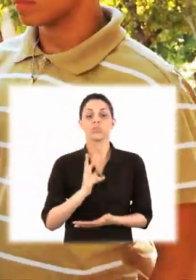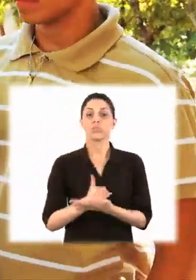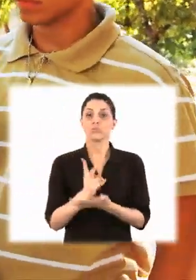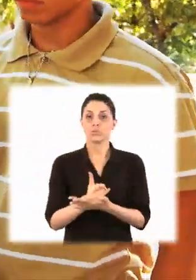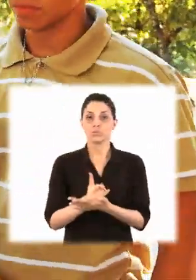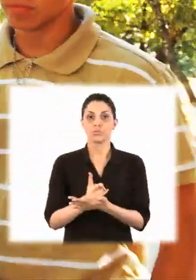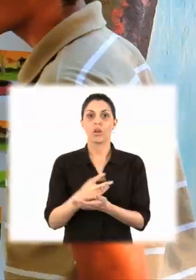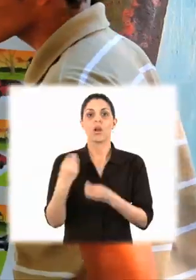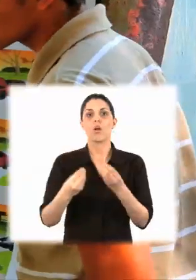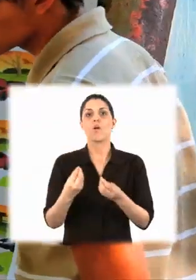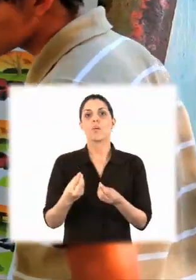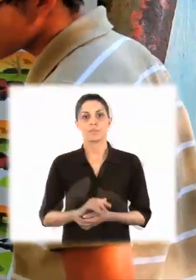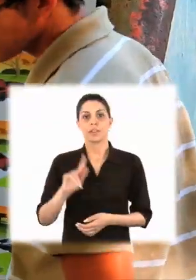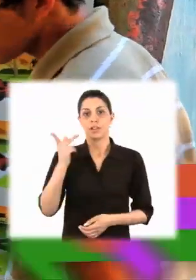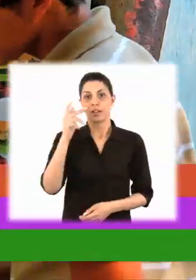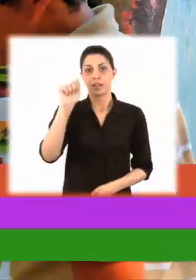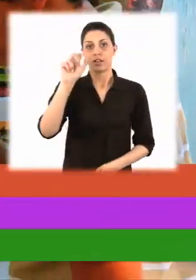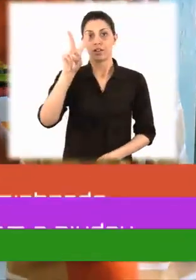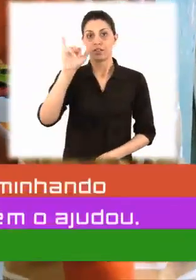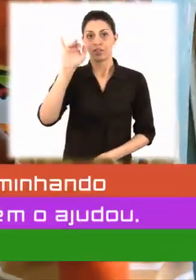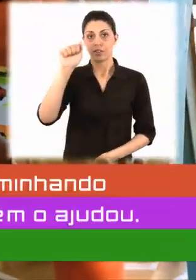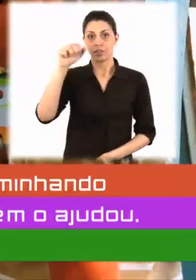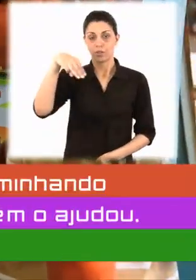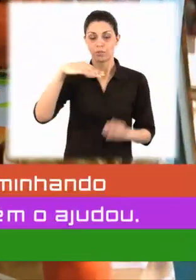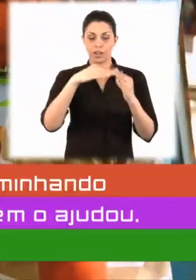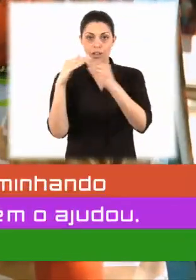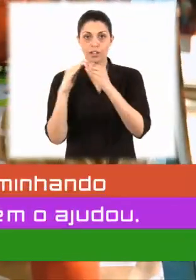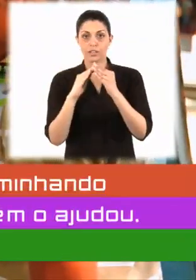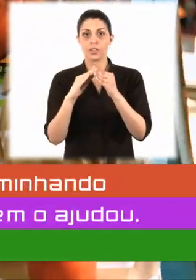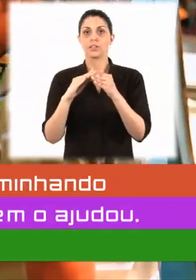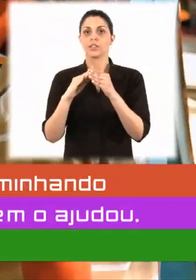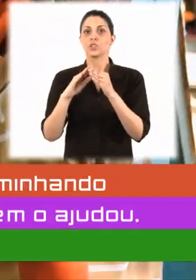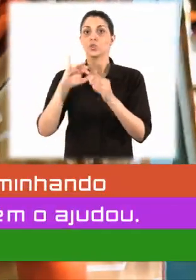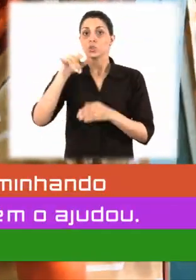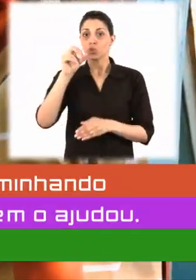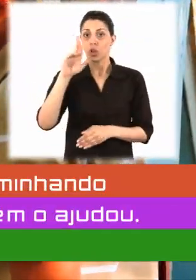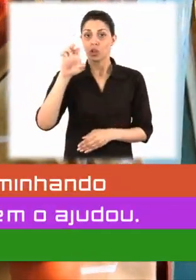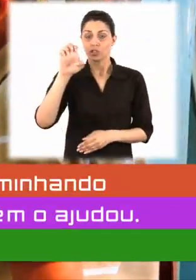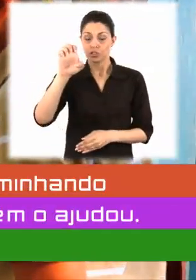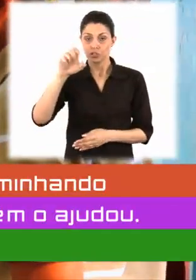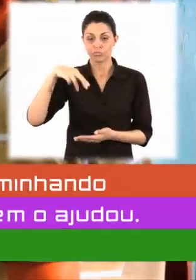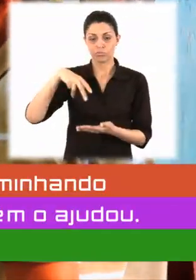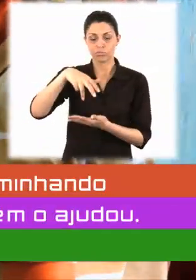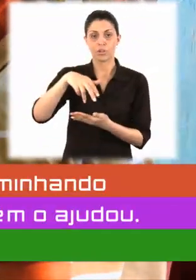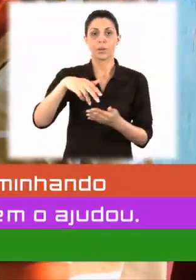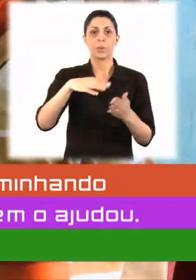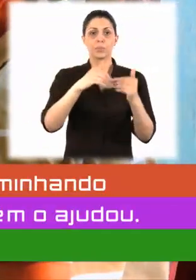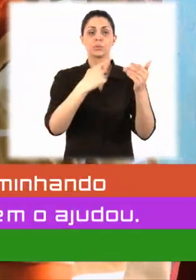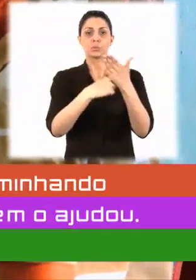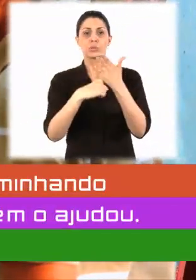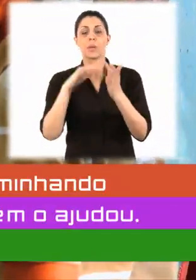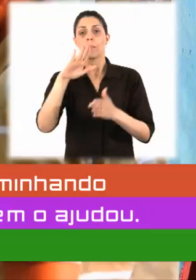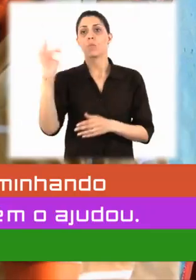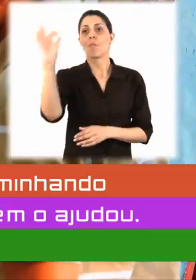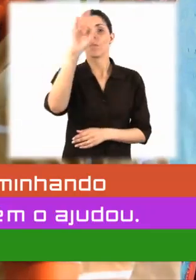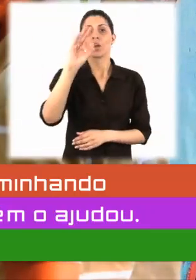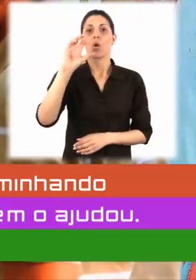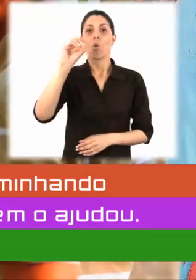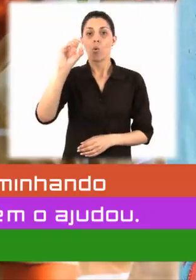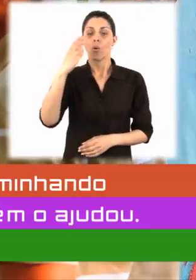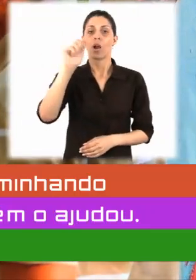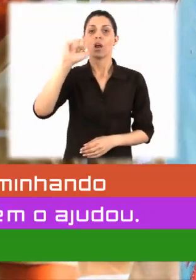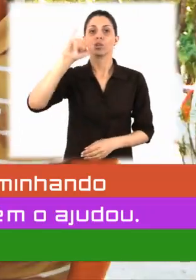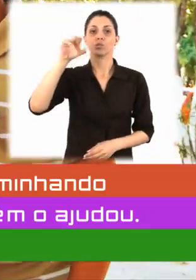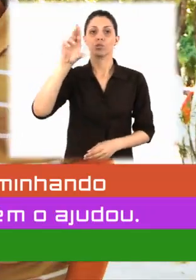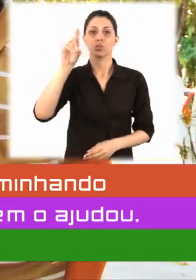aqui, contando essa história? Haviam casas perto e Jorge, caminhando até ela, pediu ajuda, mas